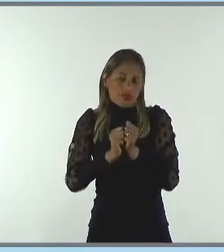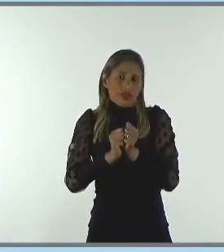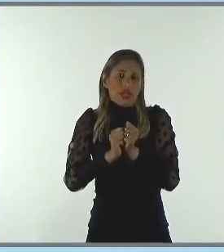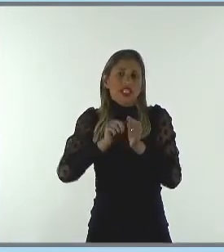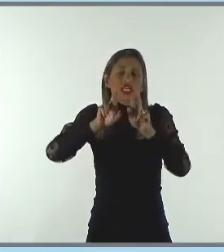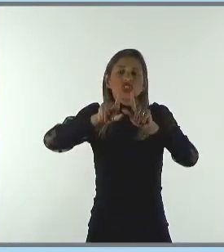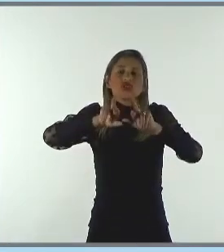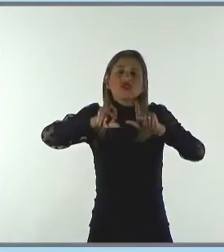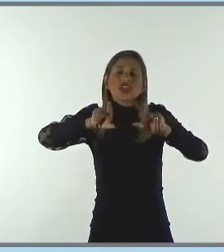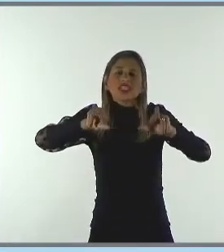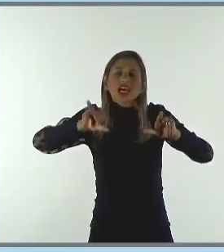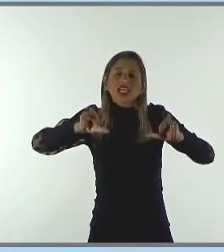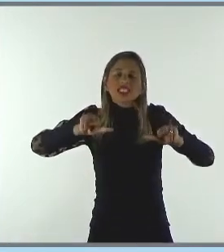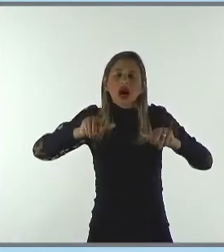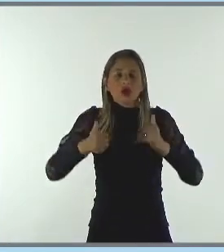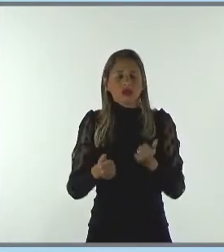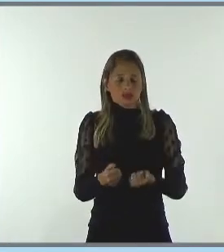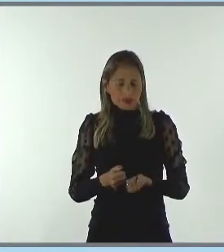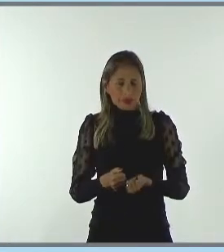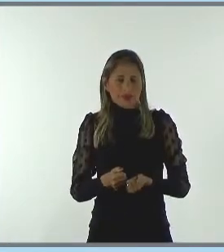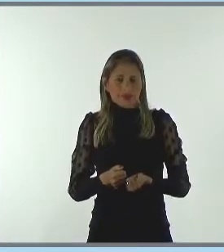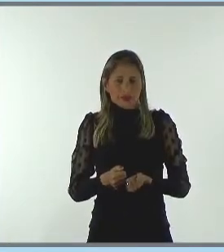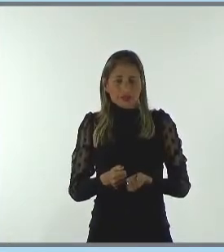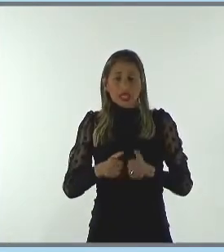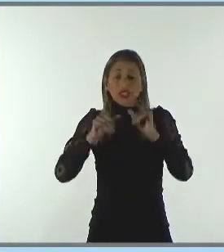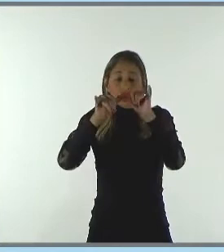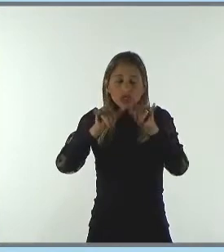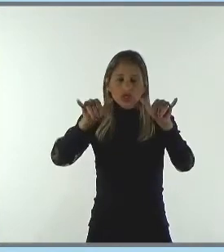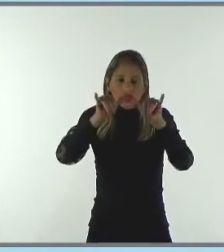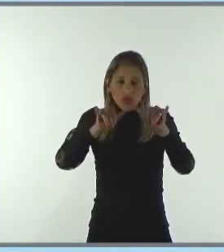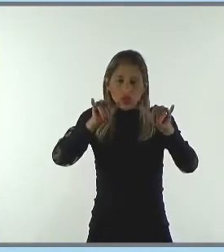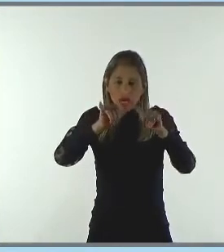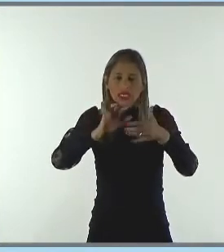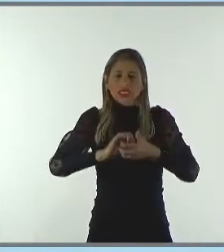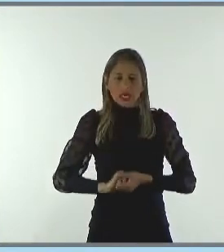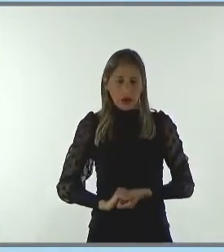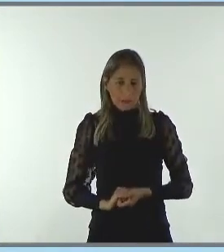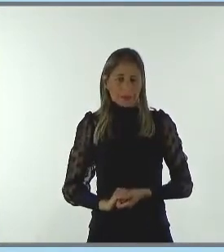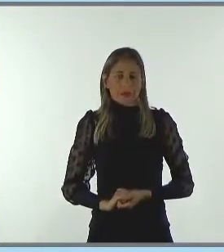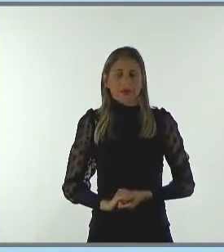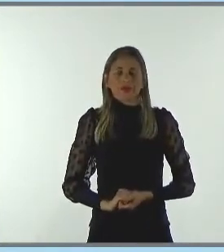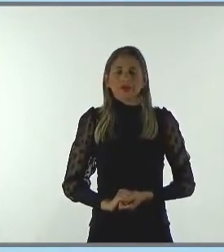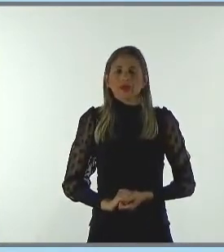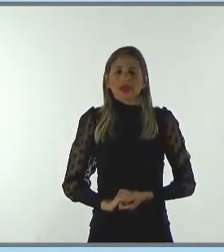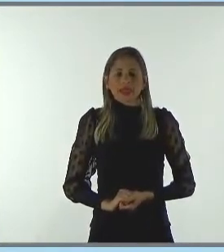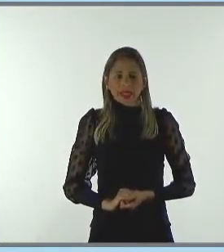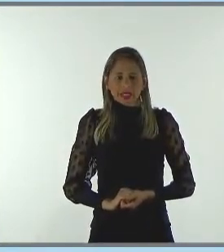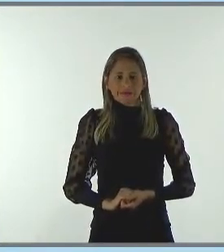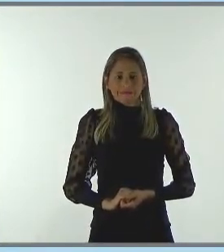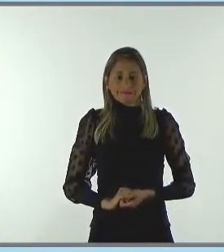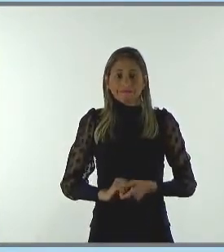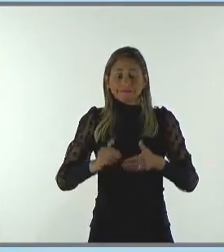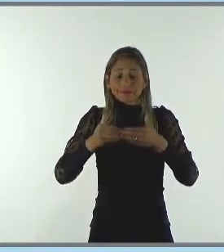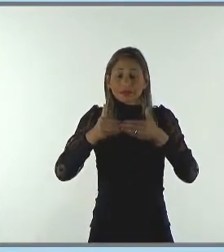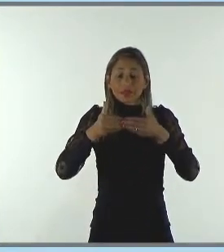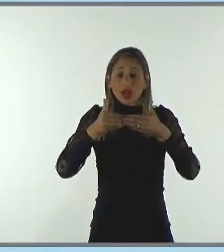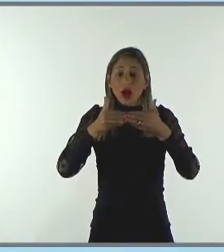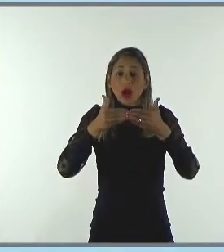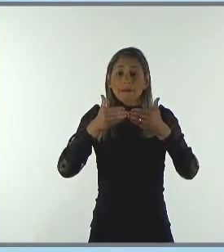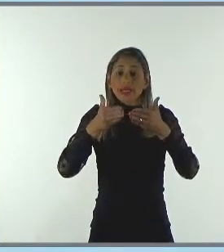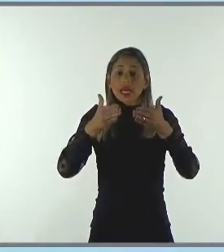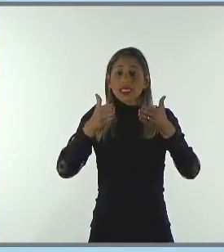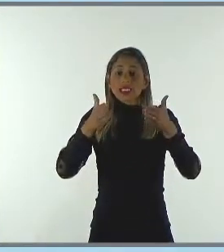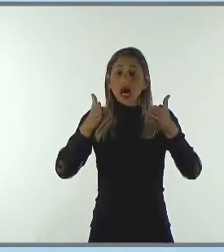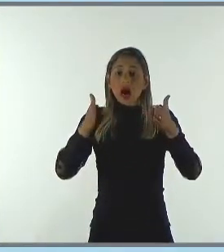diversificação do processo de divulgação. Tá? Então, na ampliação das áreas de